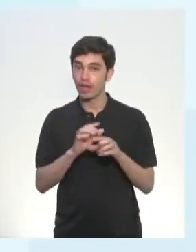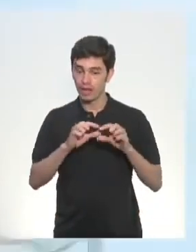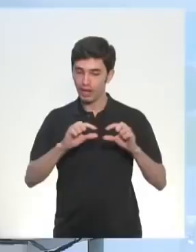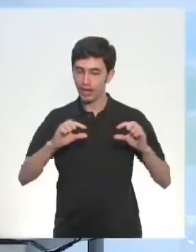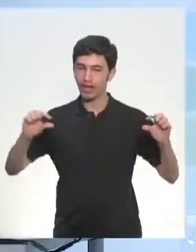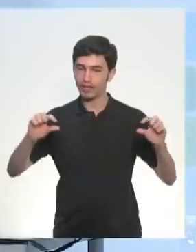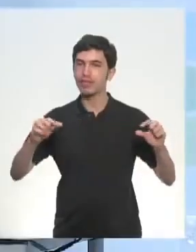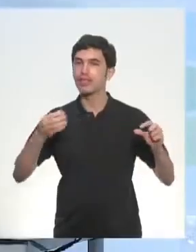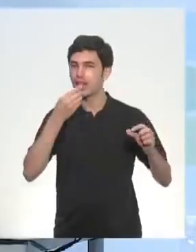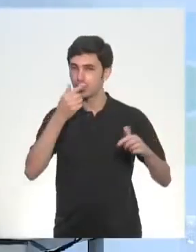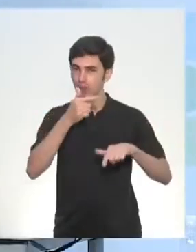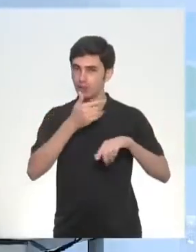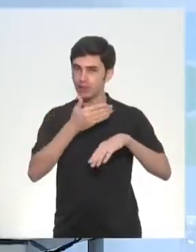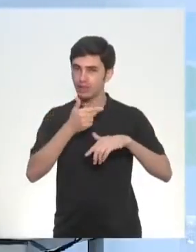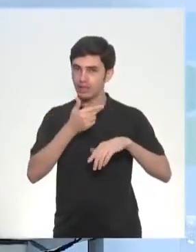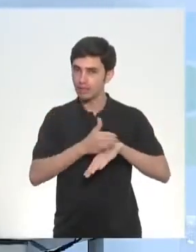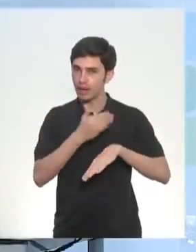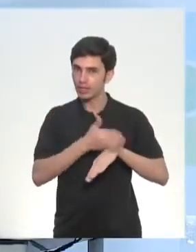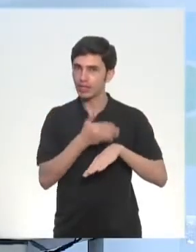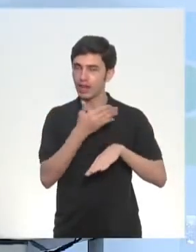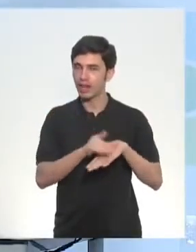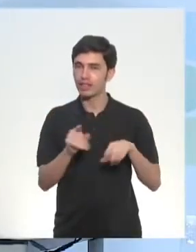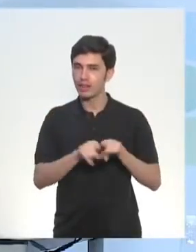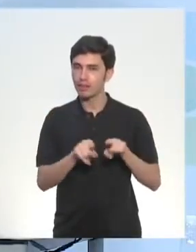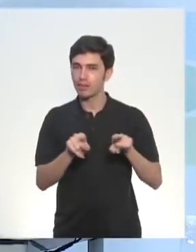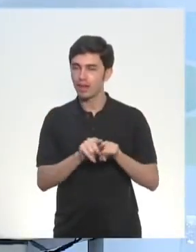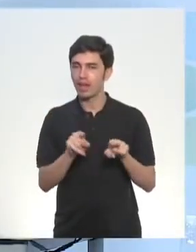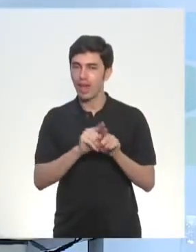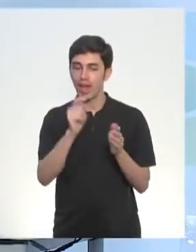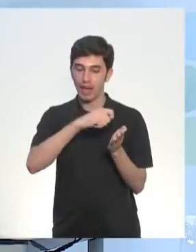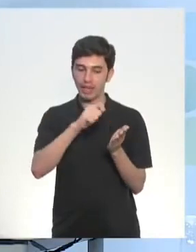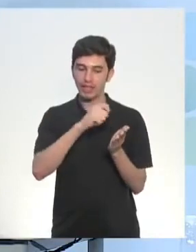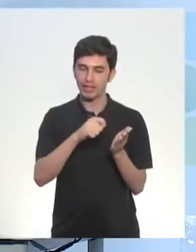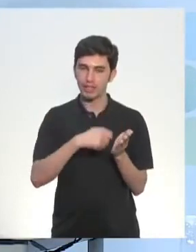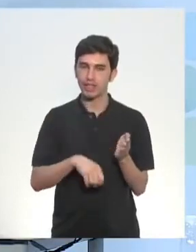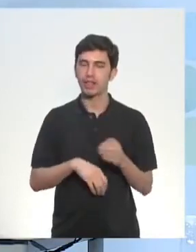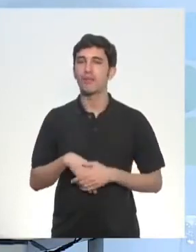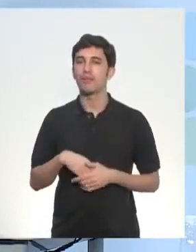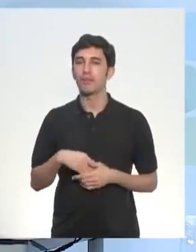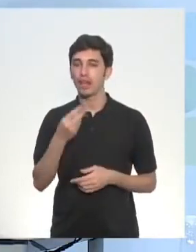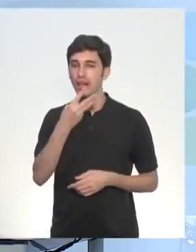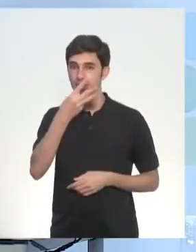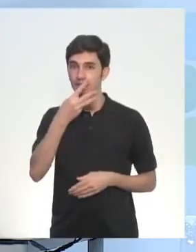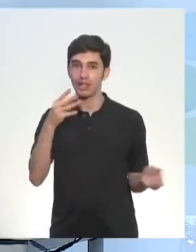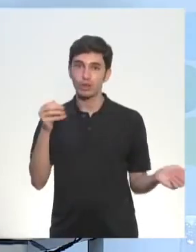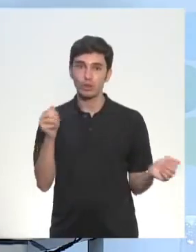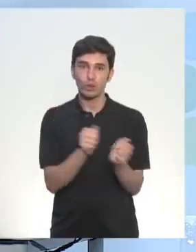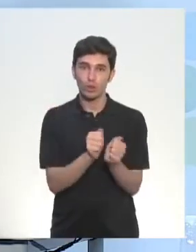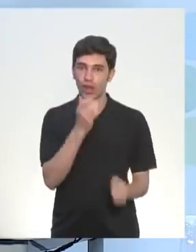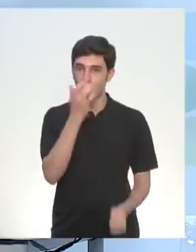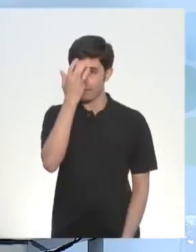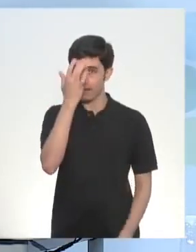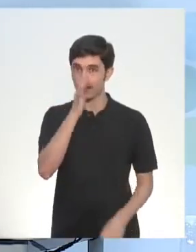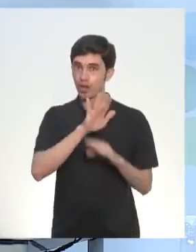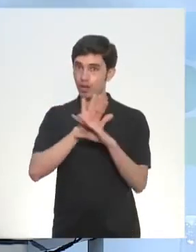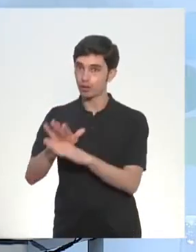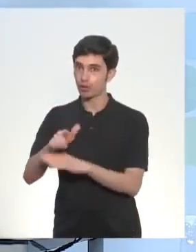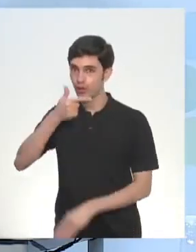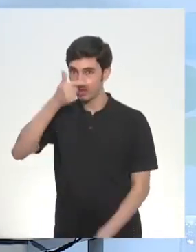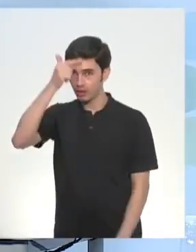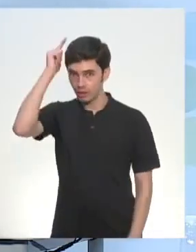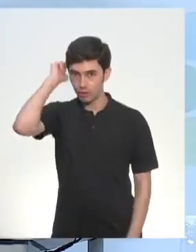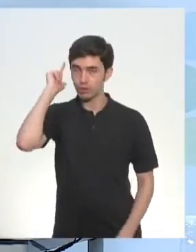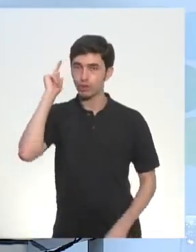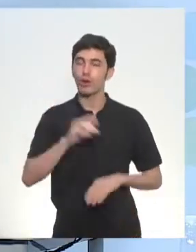escrita também. Resposta completa, tenta mandar as 3 de uma vez, para facilitar a vida do nosso querido